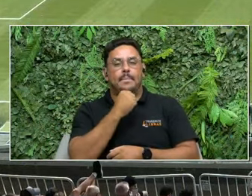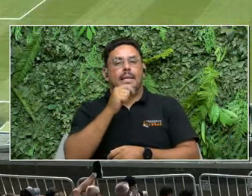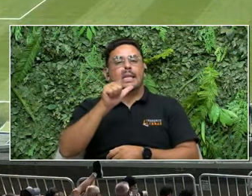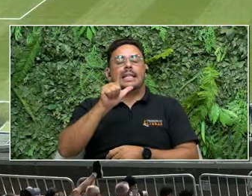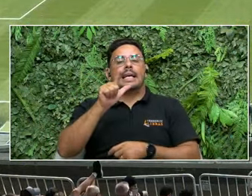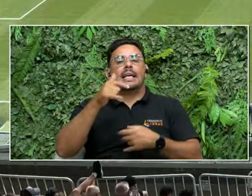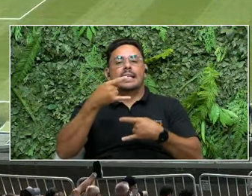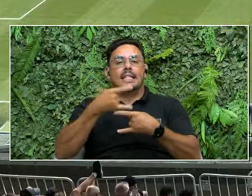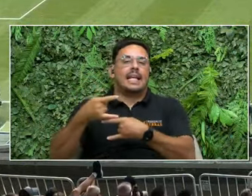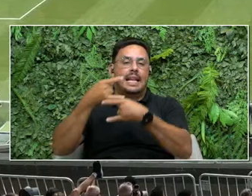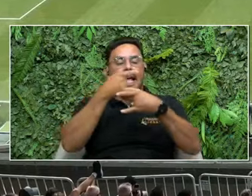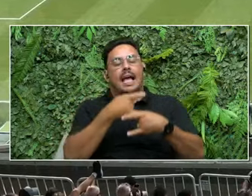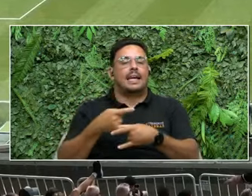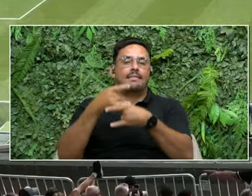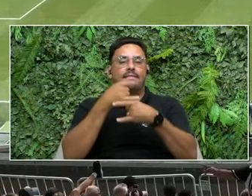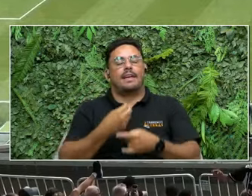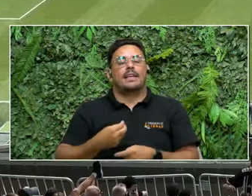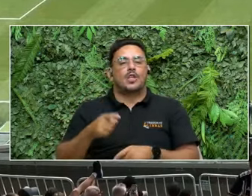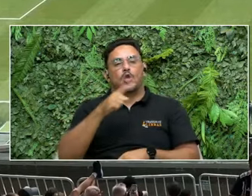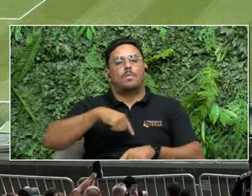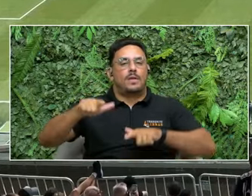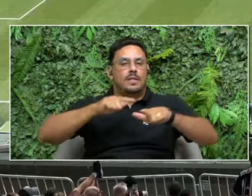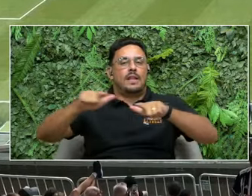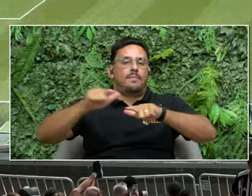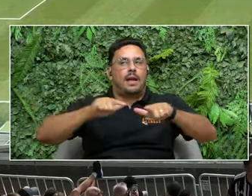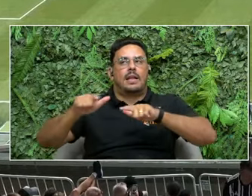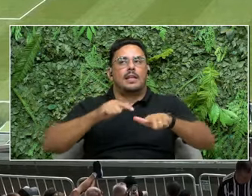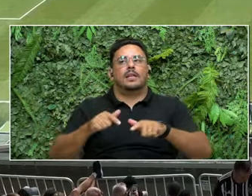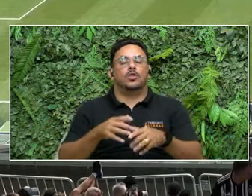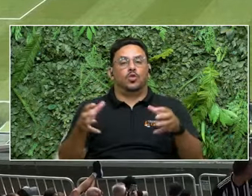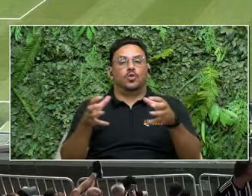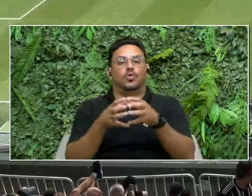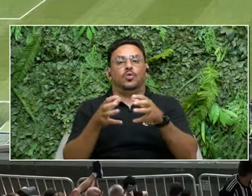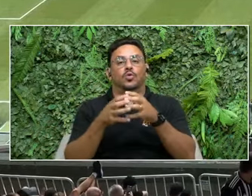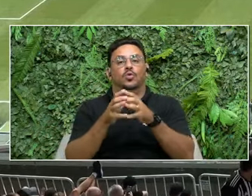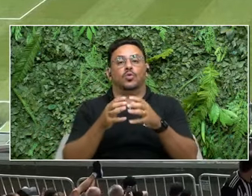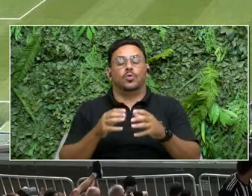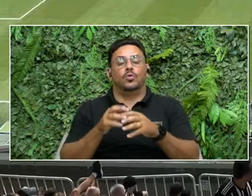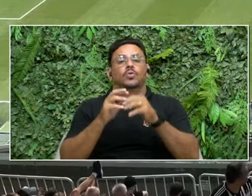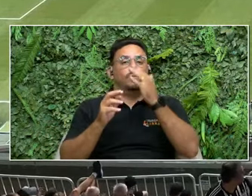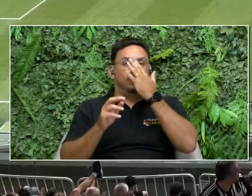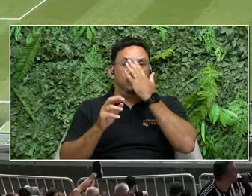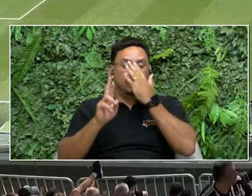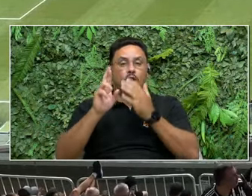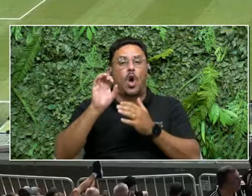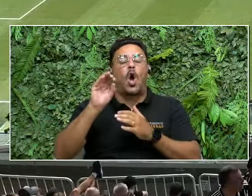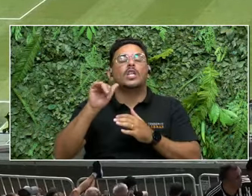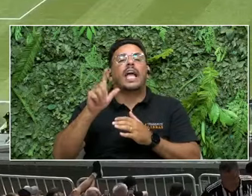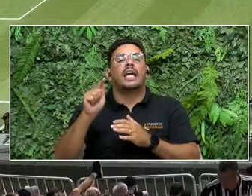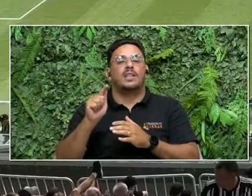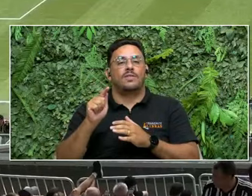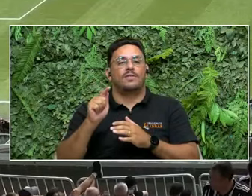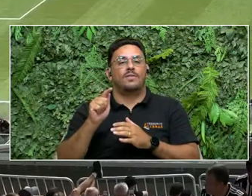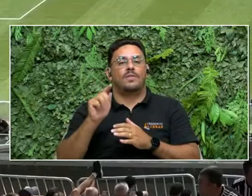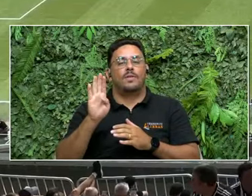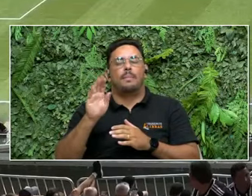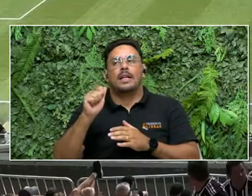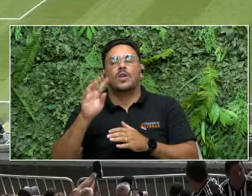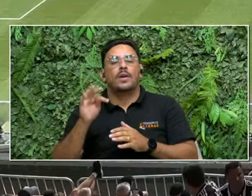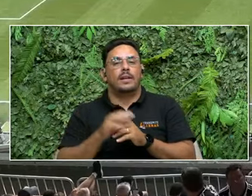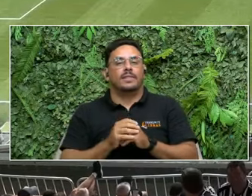Carol todo mundo aqui participando time Complet o o Rogerinho Batoré é o melhor gente parece o Batoré mesmo